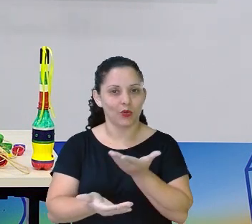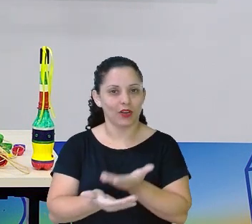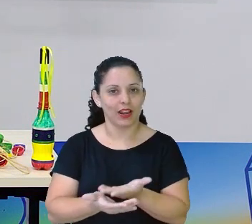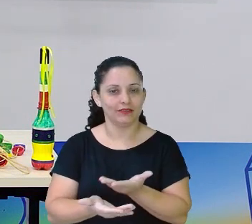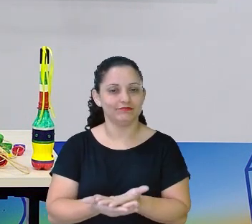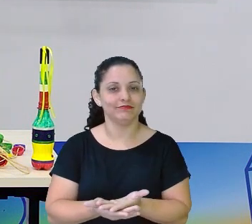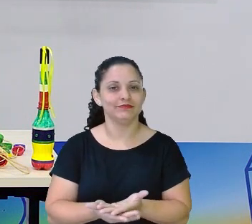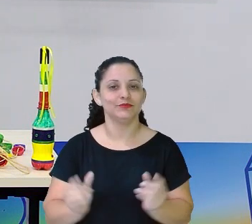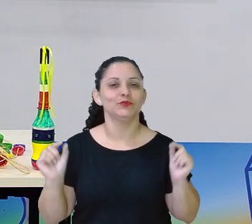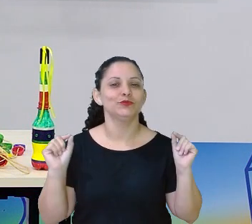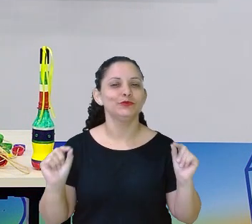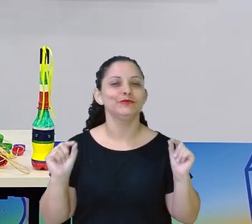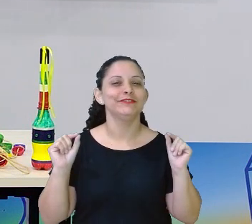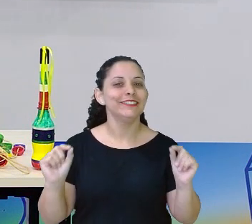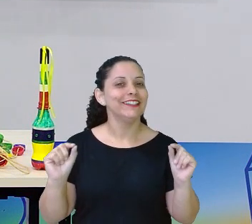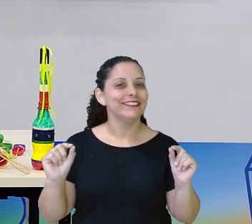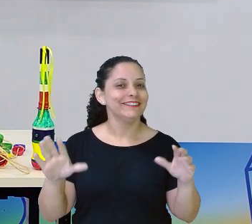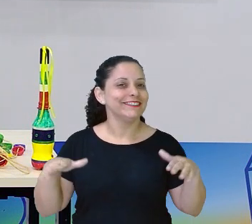de